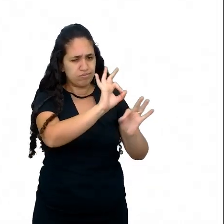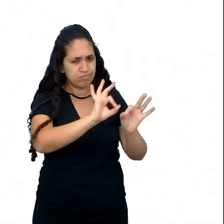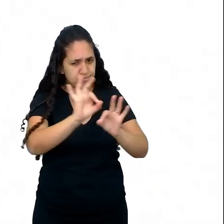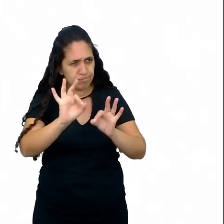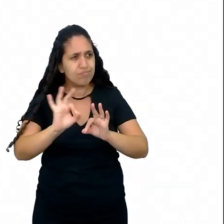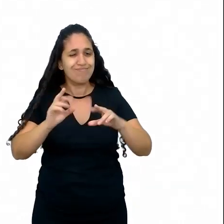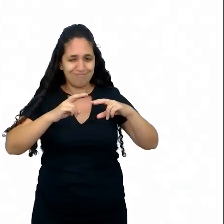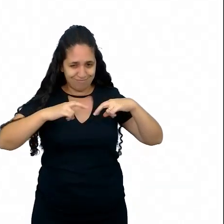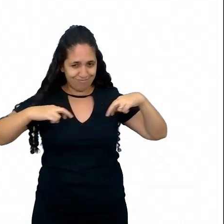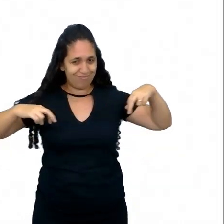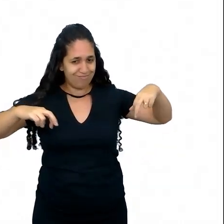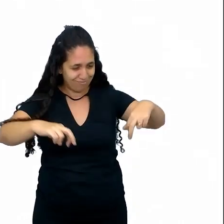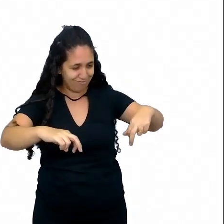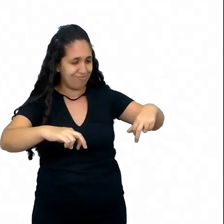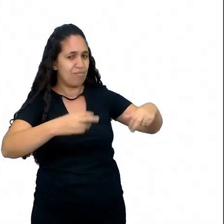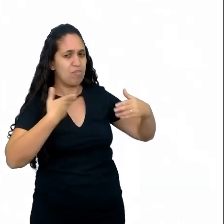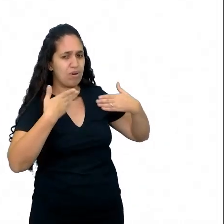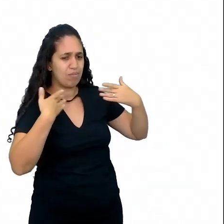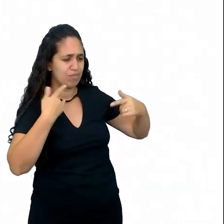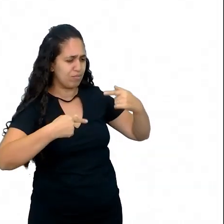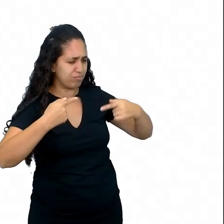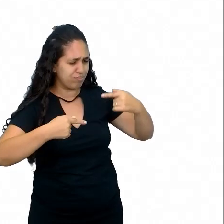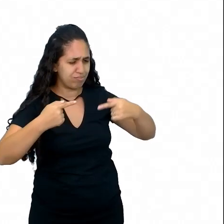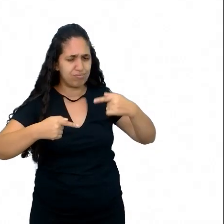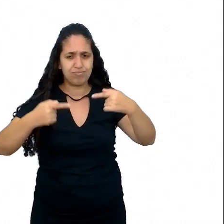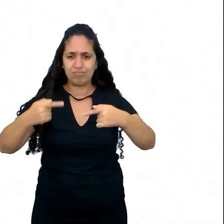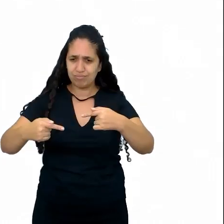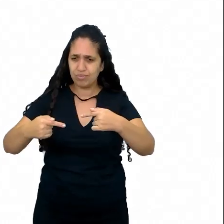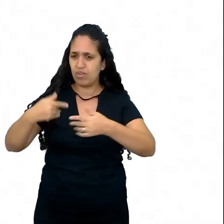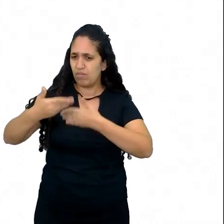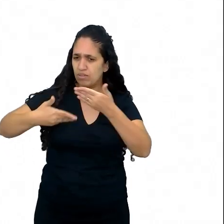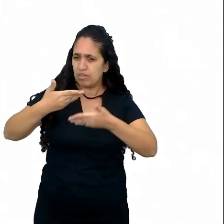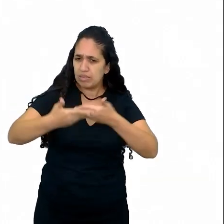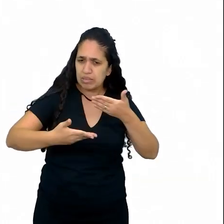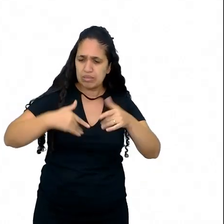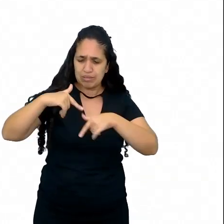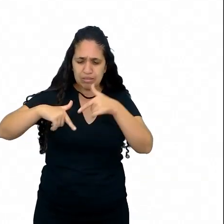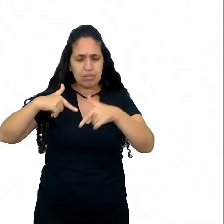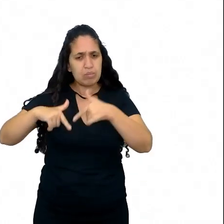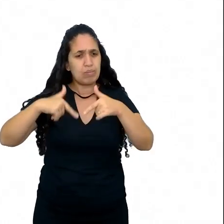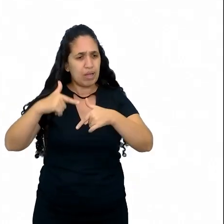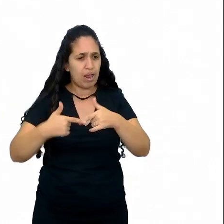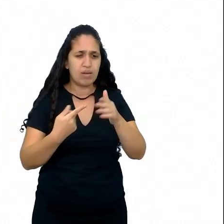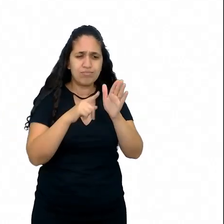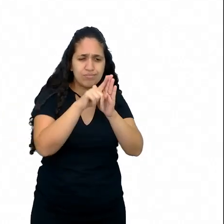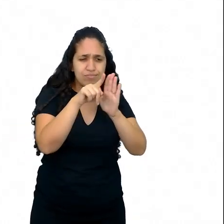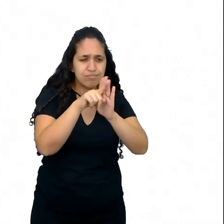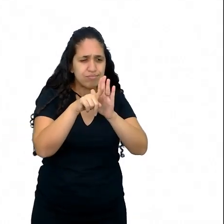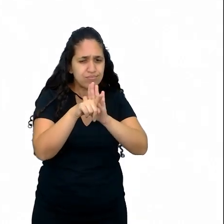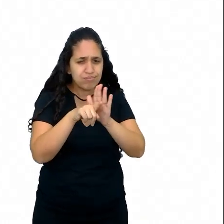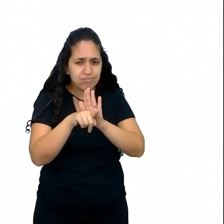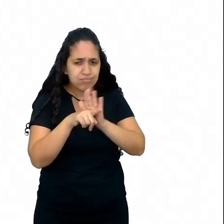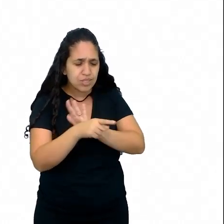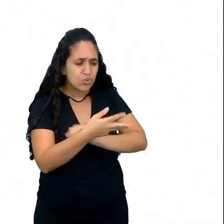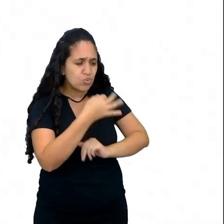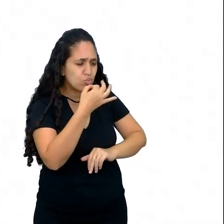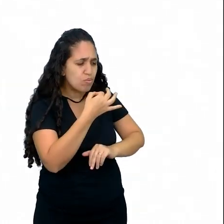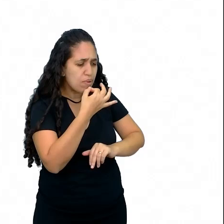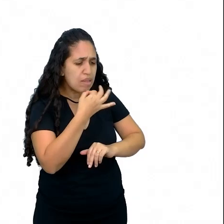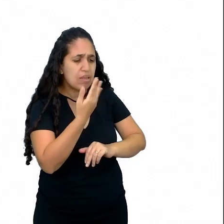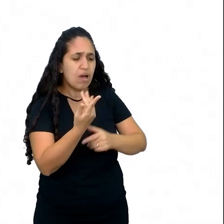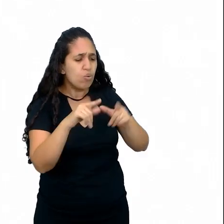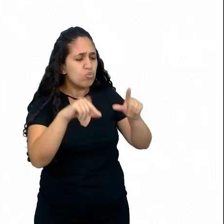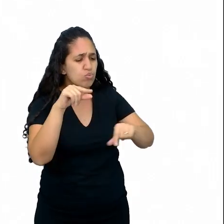de conversa. Nessa roda de conversa, a gente vai trabalhar com os nossos alunos, todas as perguntas, o que ele acha, o que ele